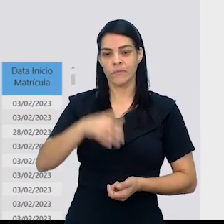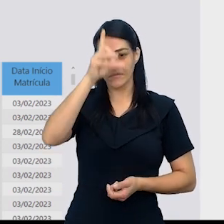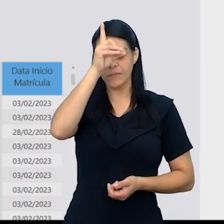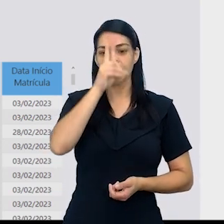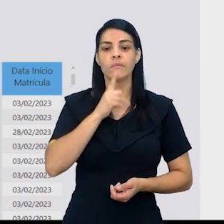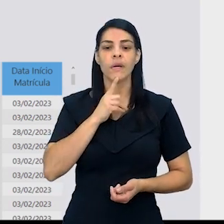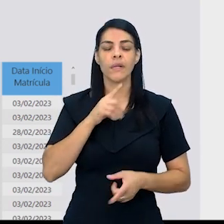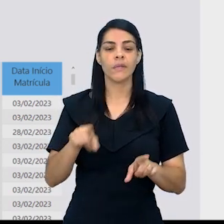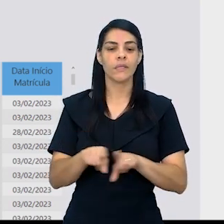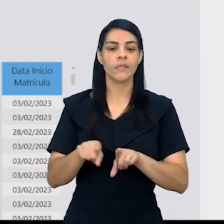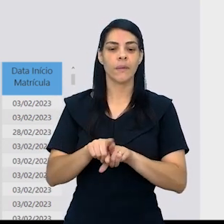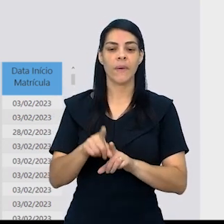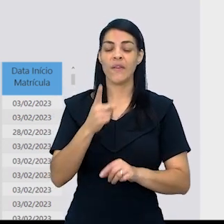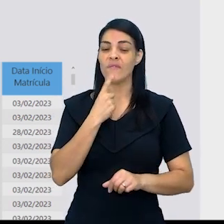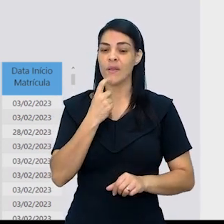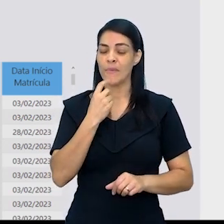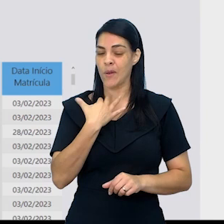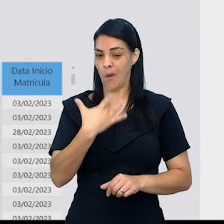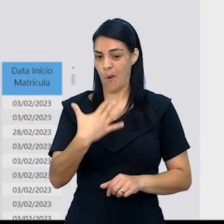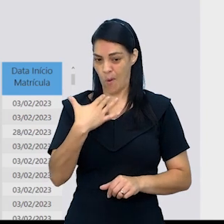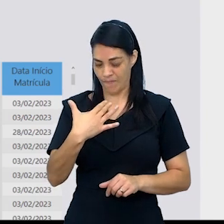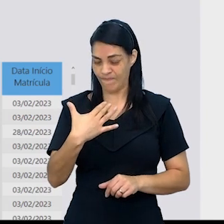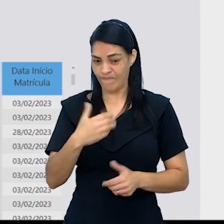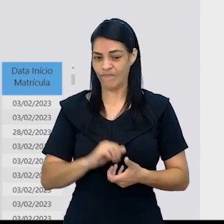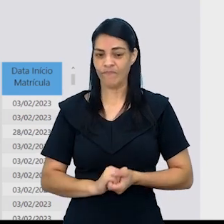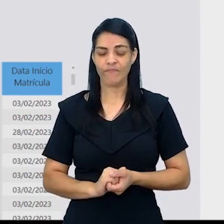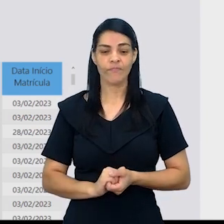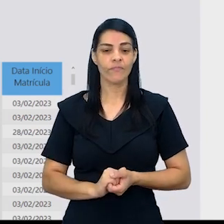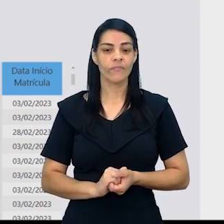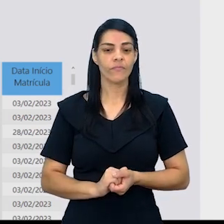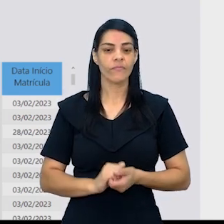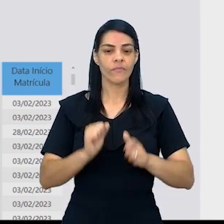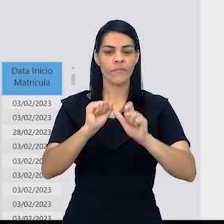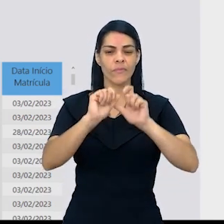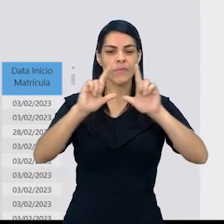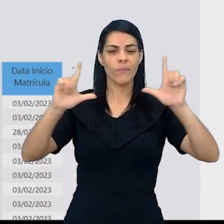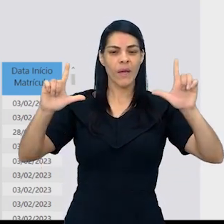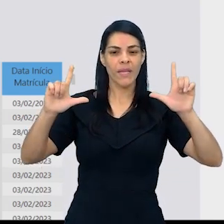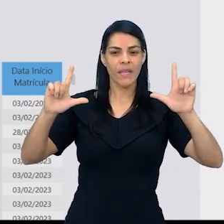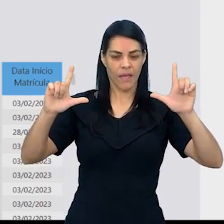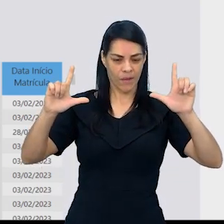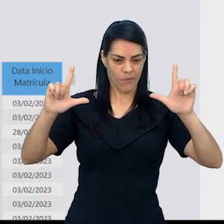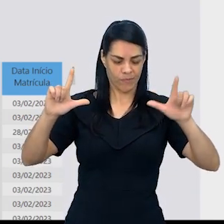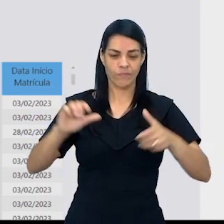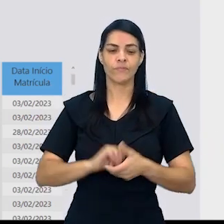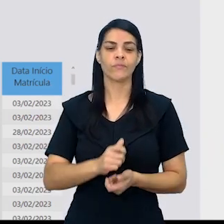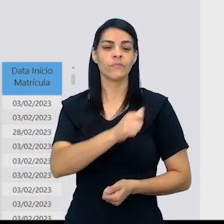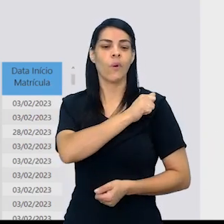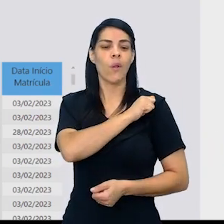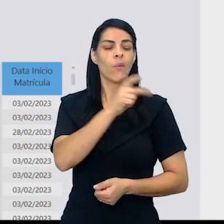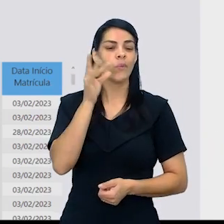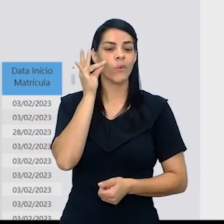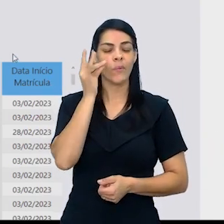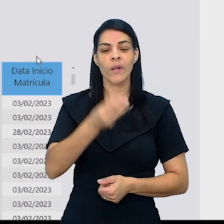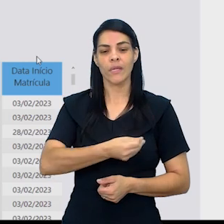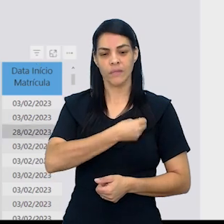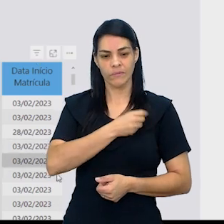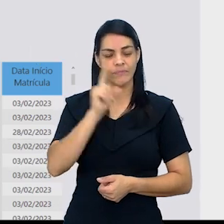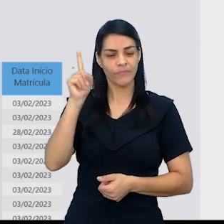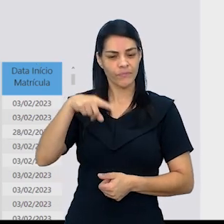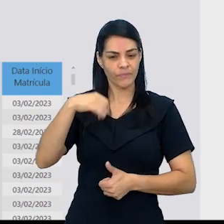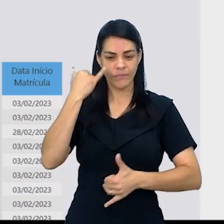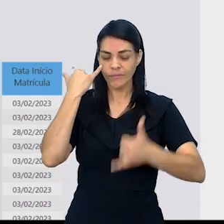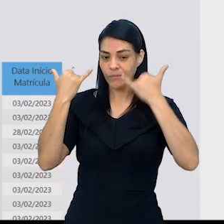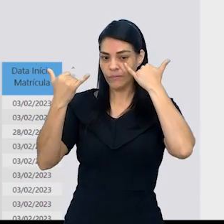e vermelho é isso então do painel aí do aluno presente são essas